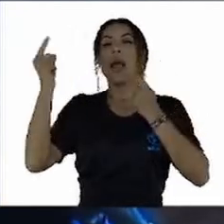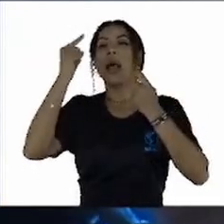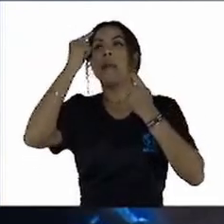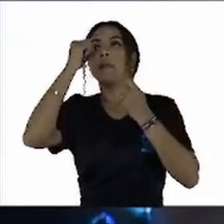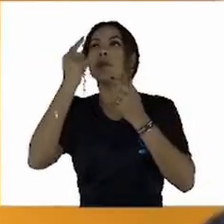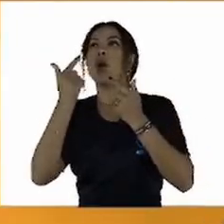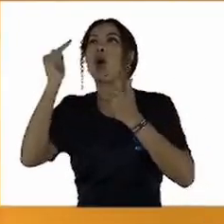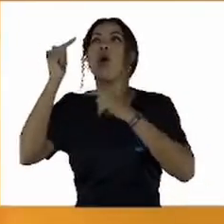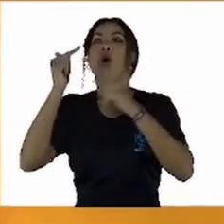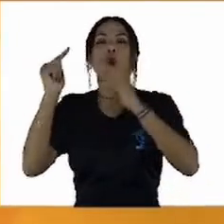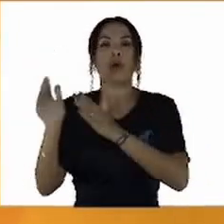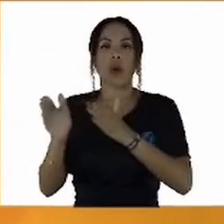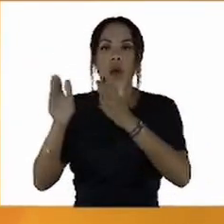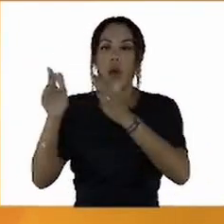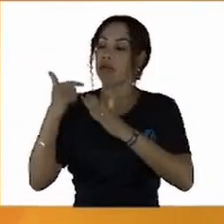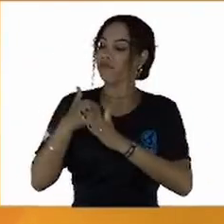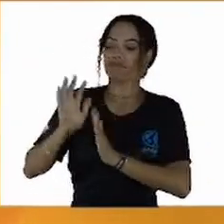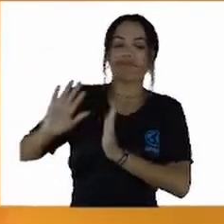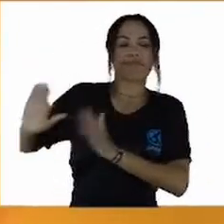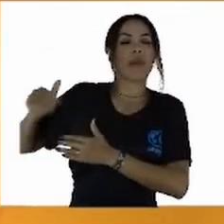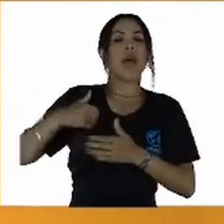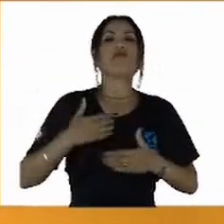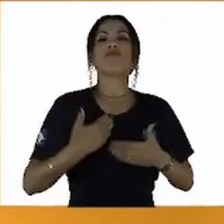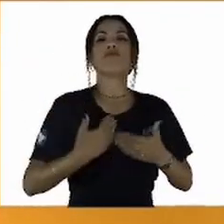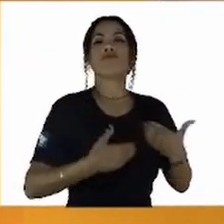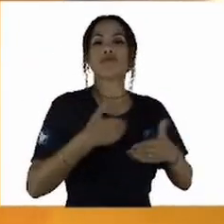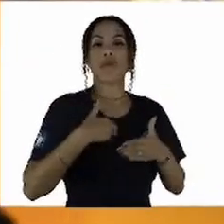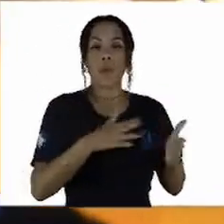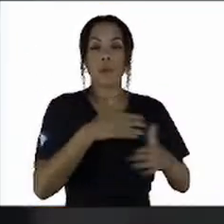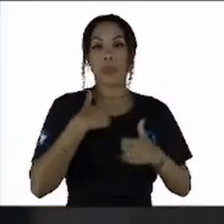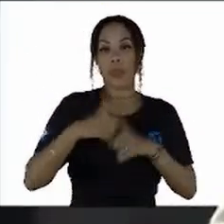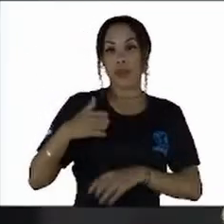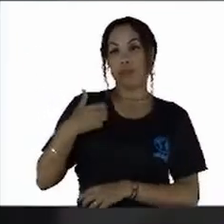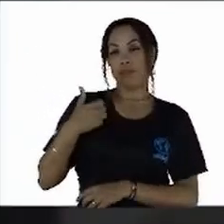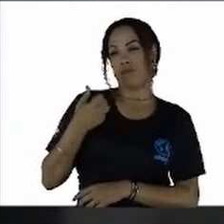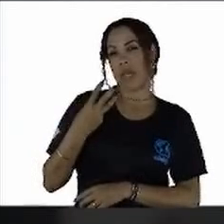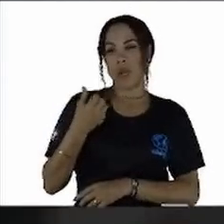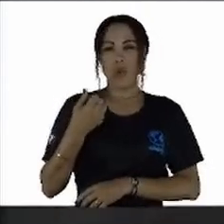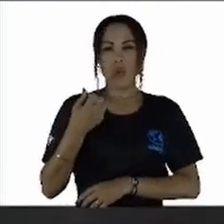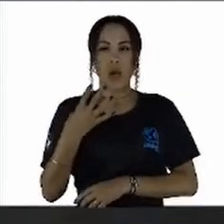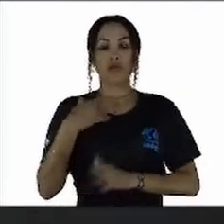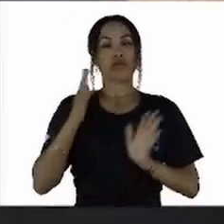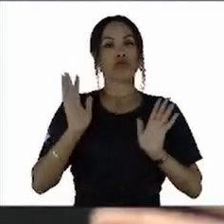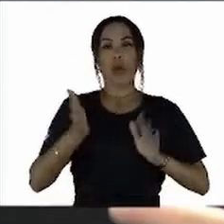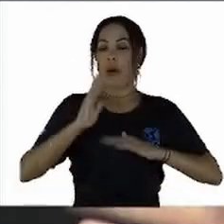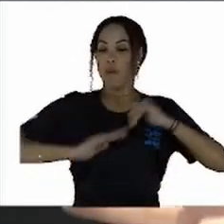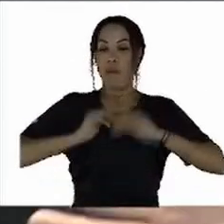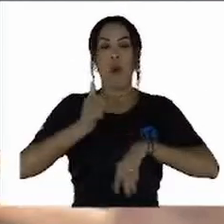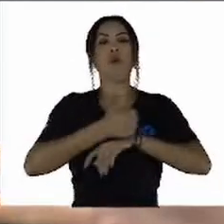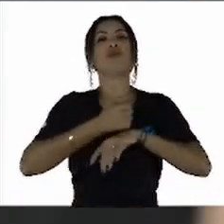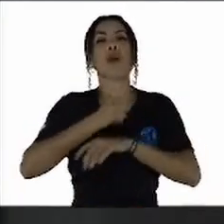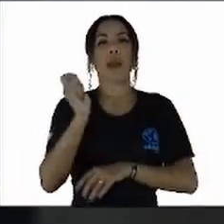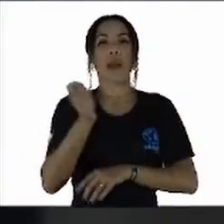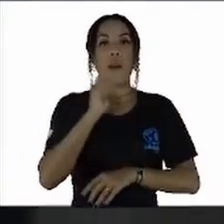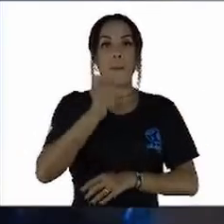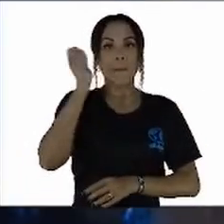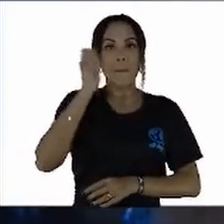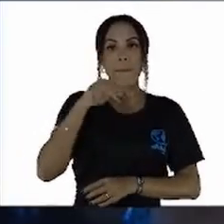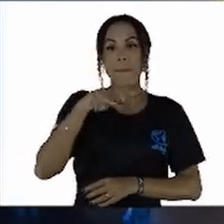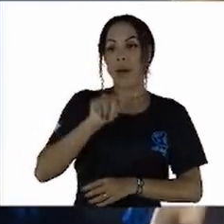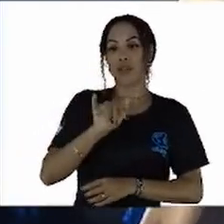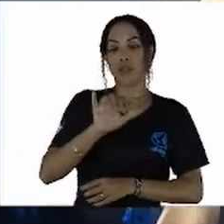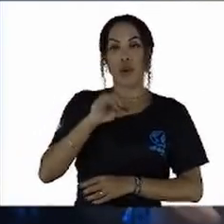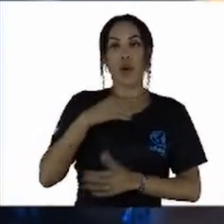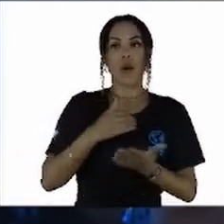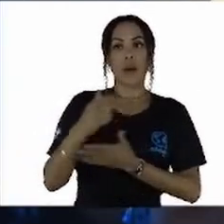outros caminhos para mim, mas eu fui seguindo minha carreira, e aí, quando eu tinha 13, 14 anos, eu já tinha me tornado mágico profissional. E ali eu comecei a ver